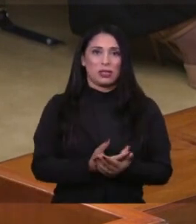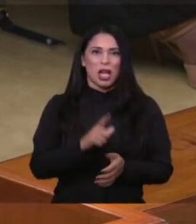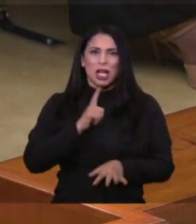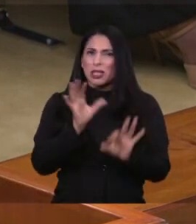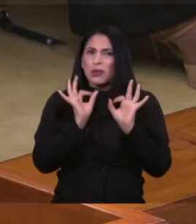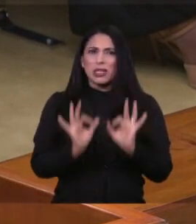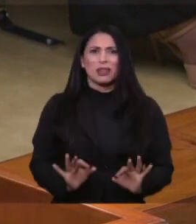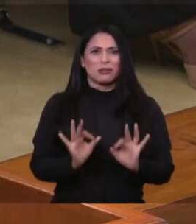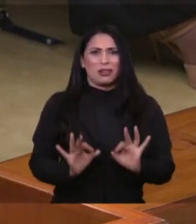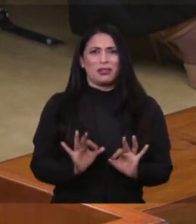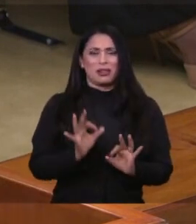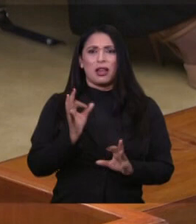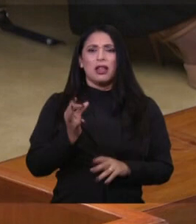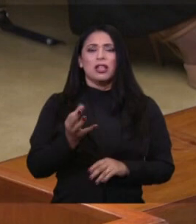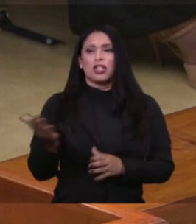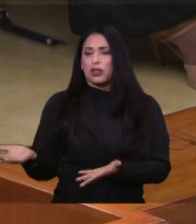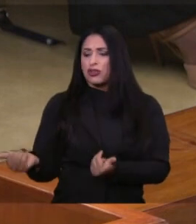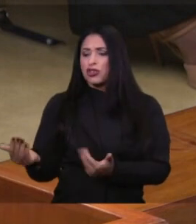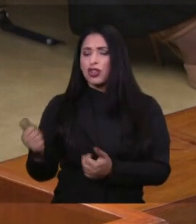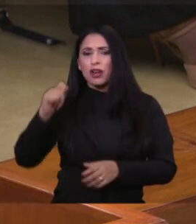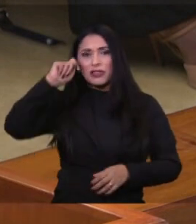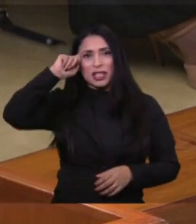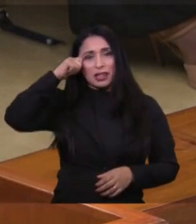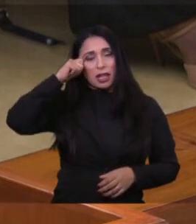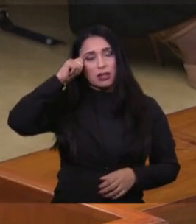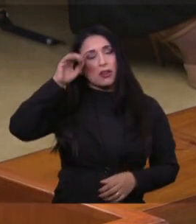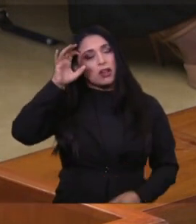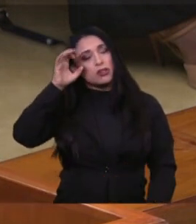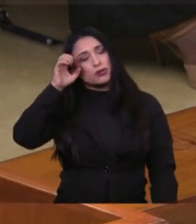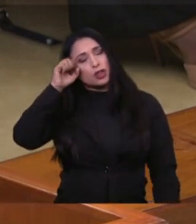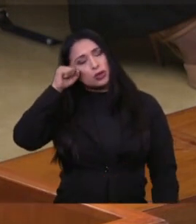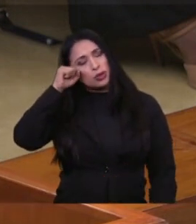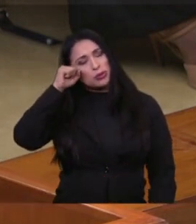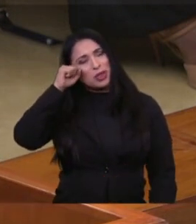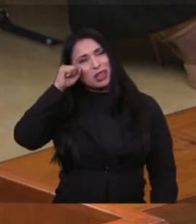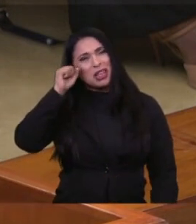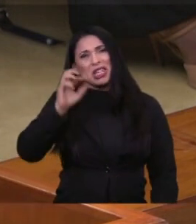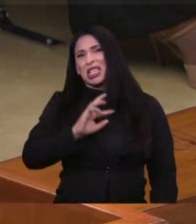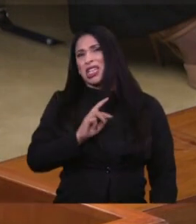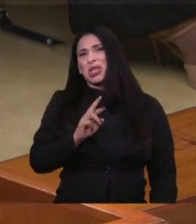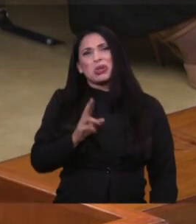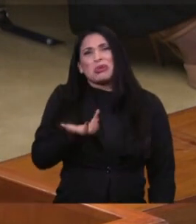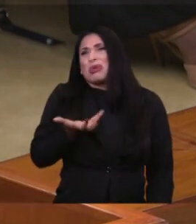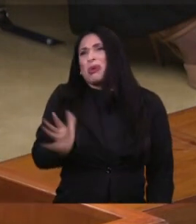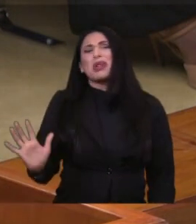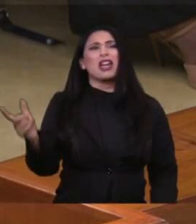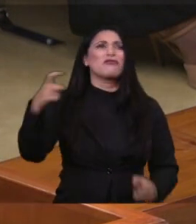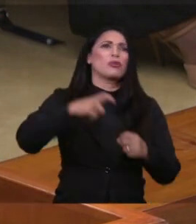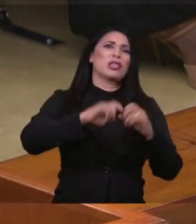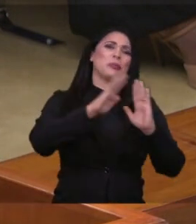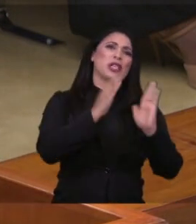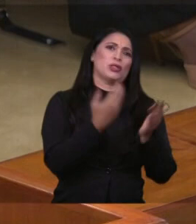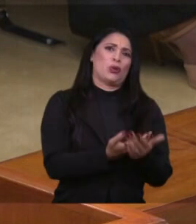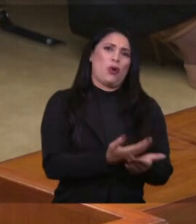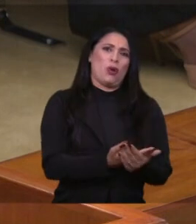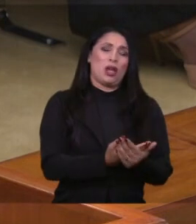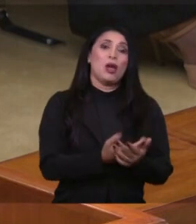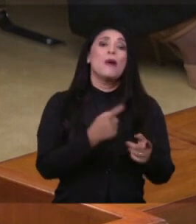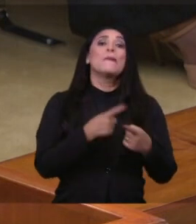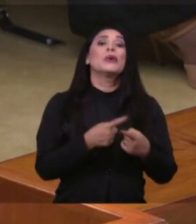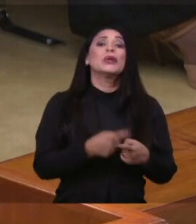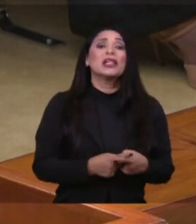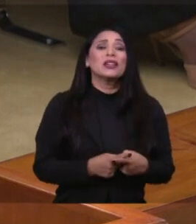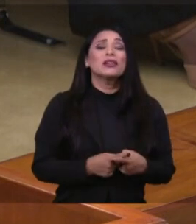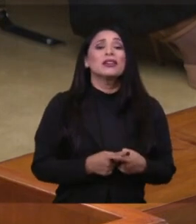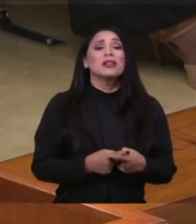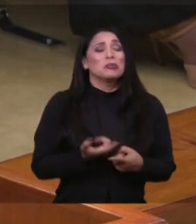deste país já foi dormir sem nunca mais querer ter pisado na escola que frequentava, simplesmente por não mais